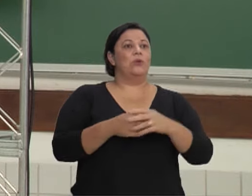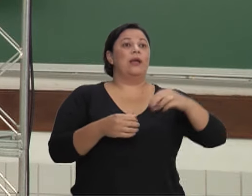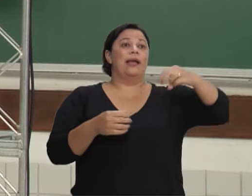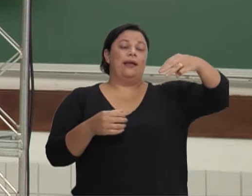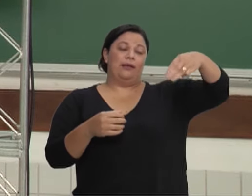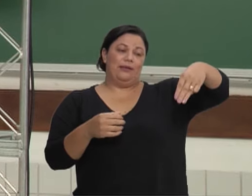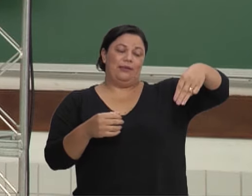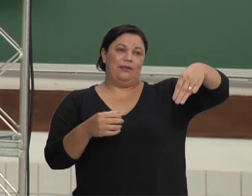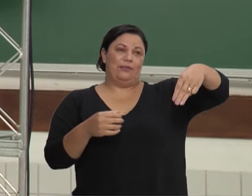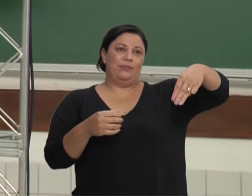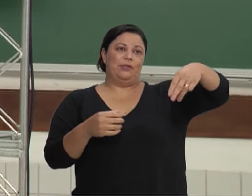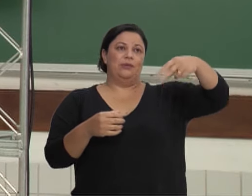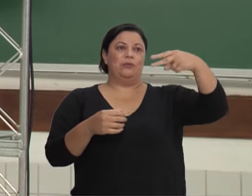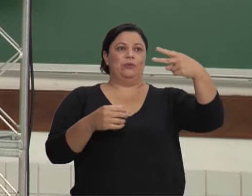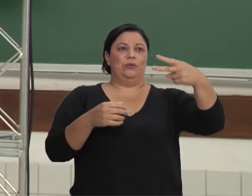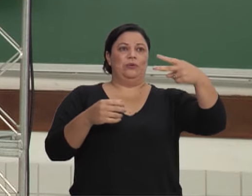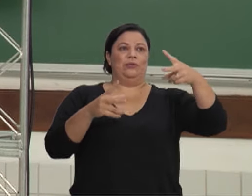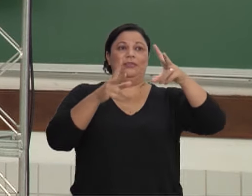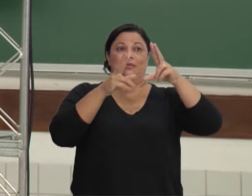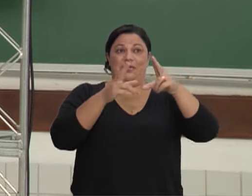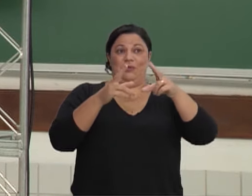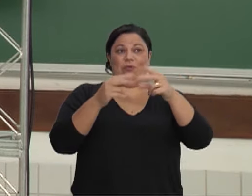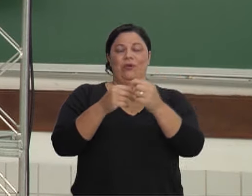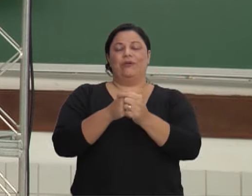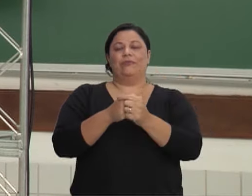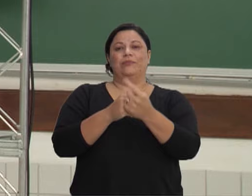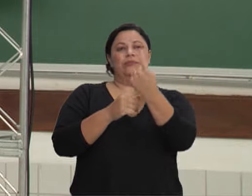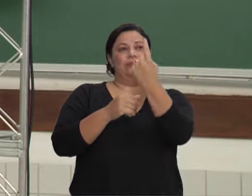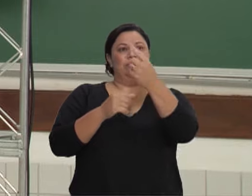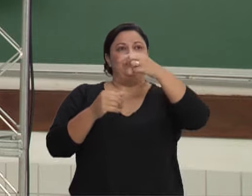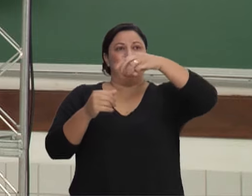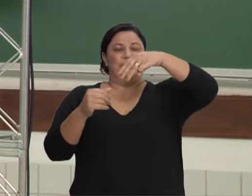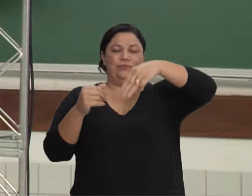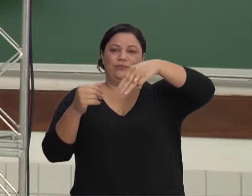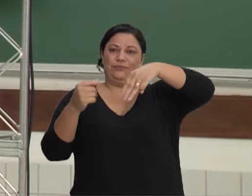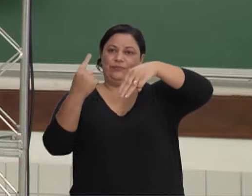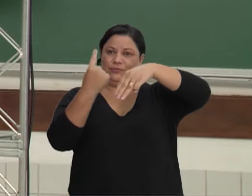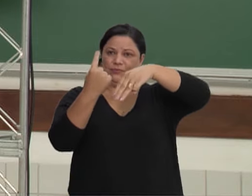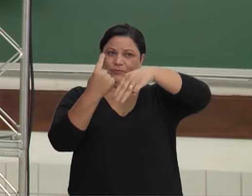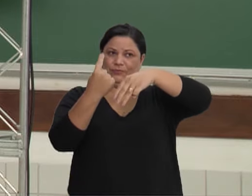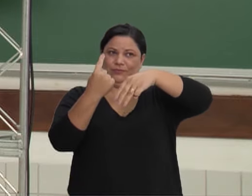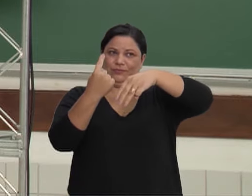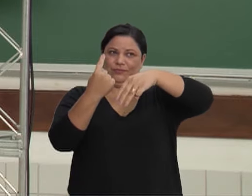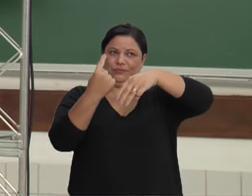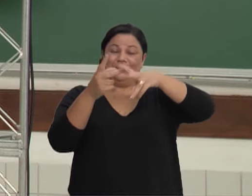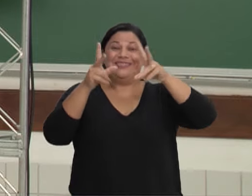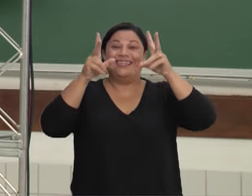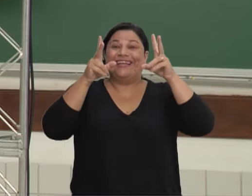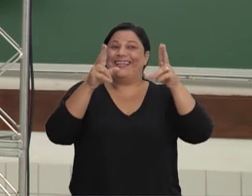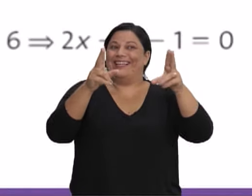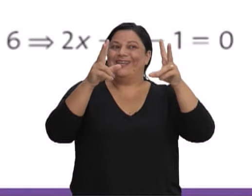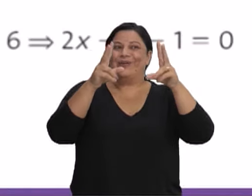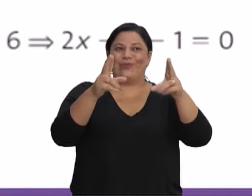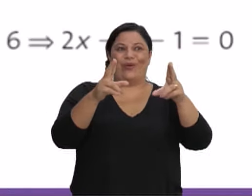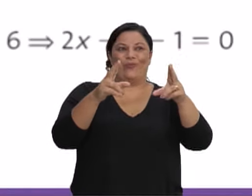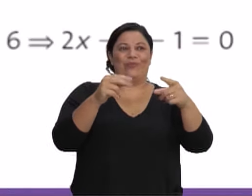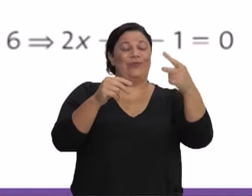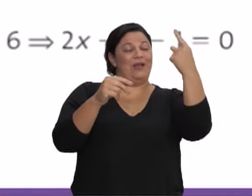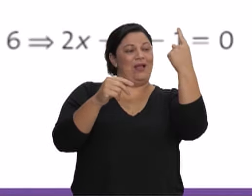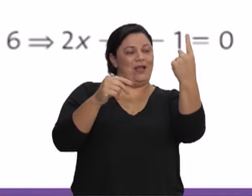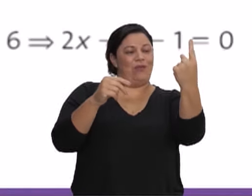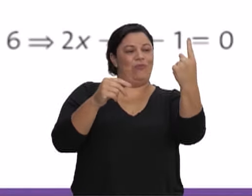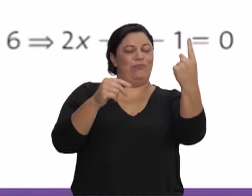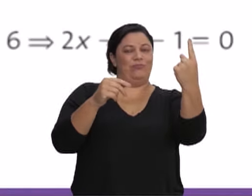M2 é igual a menos 1, quando é perpendicular. Então, M2 vai ser igual a 1 menos 1